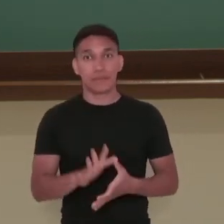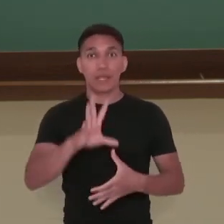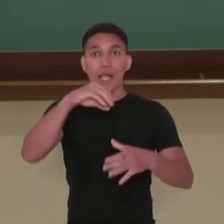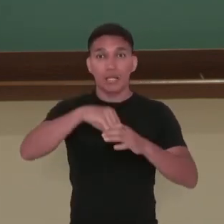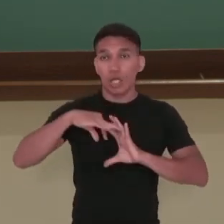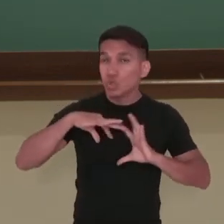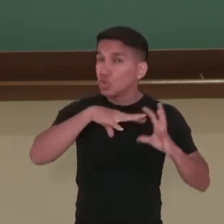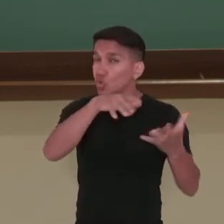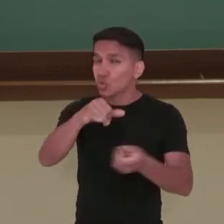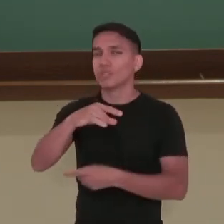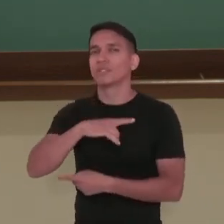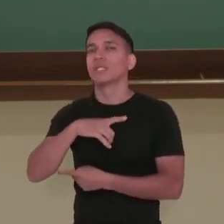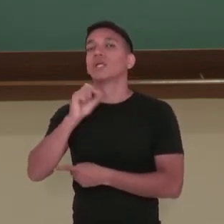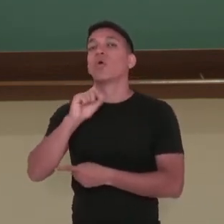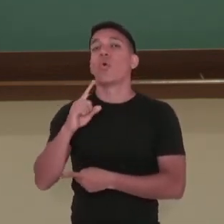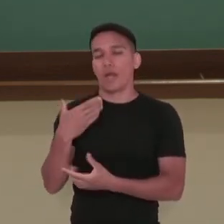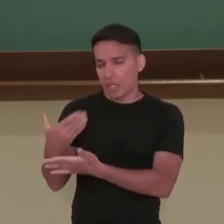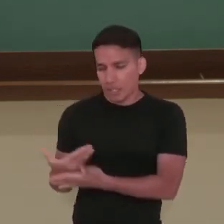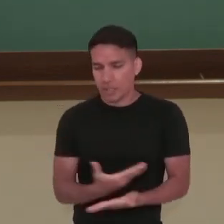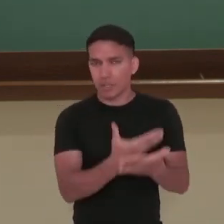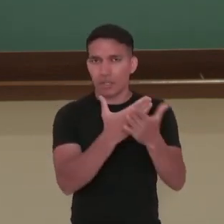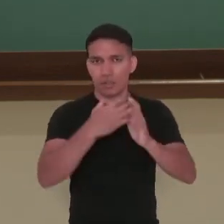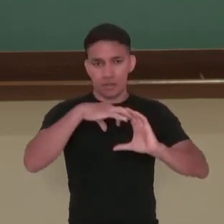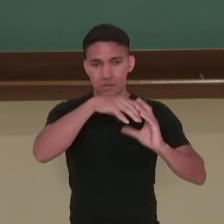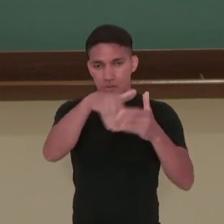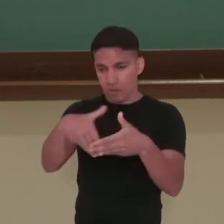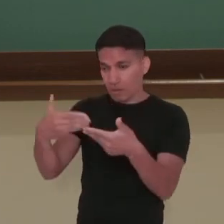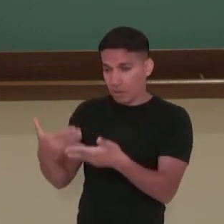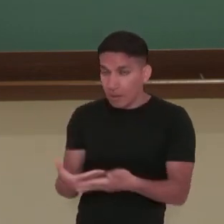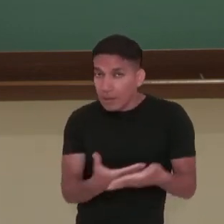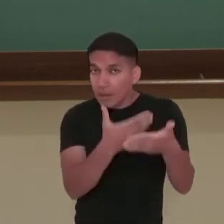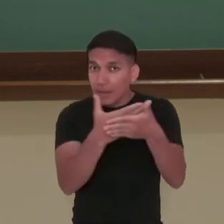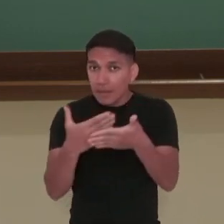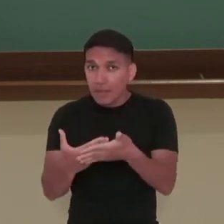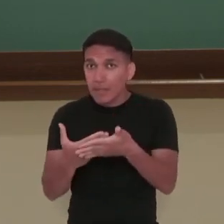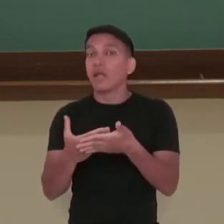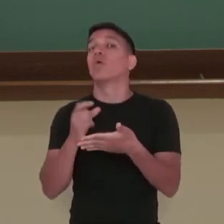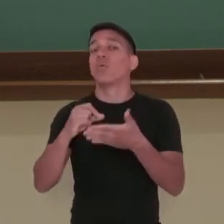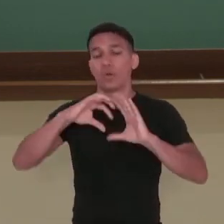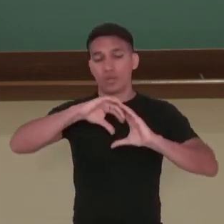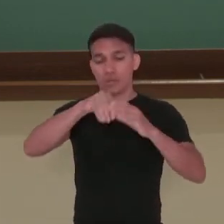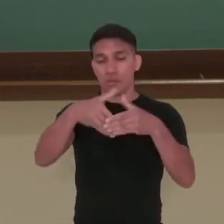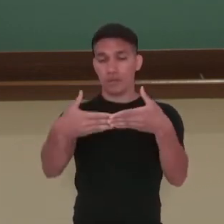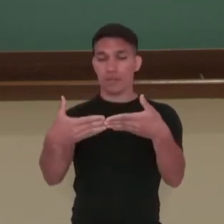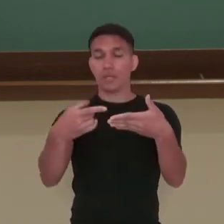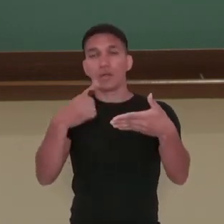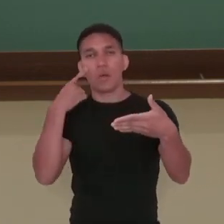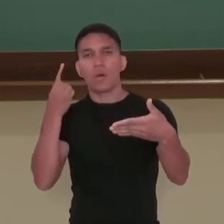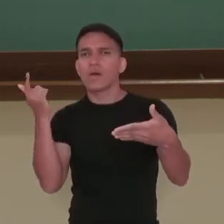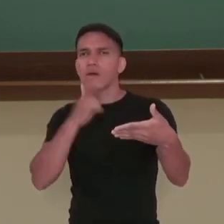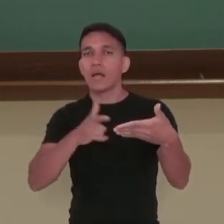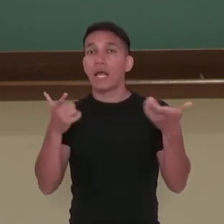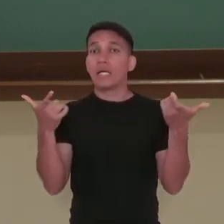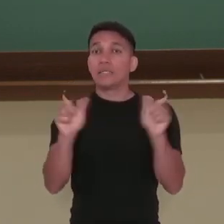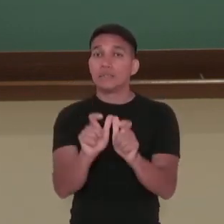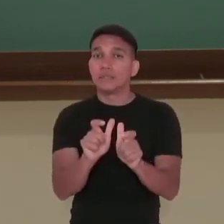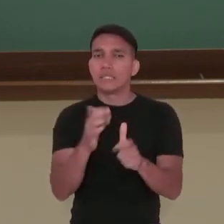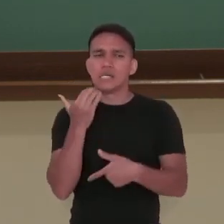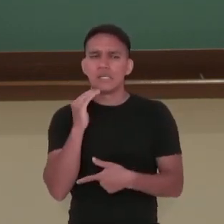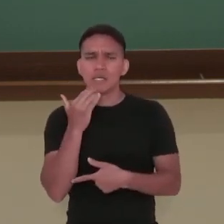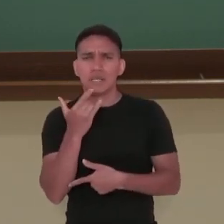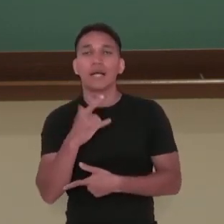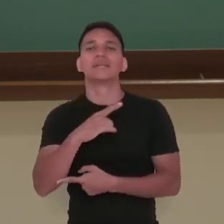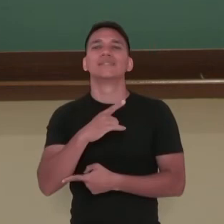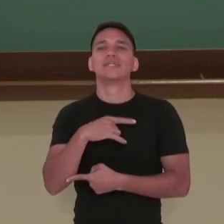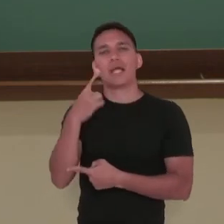dentro de tudo isso, ainda você tem um estudo da cartografia, tá? Na cartografia, para eliminar as distorções, aí